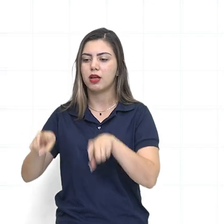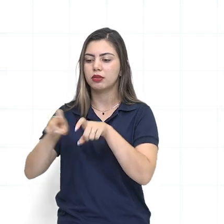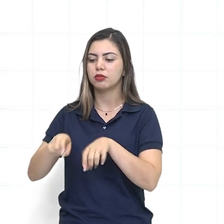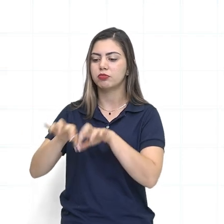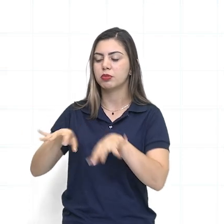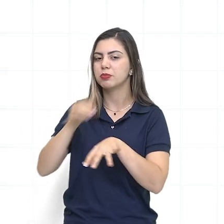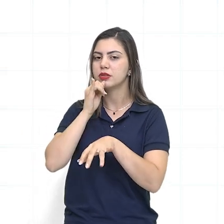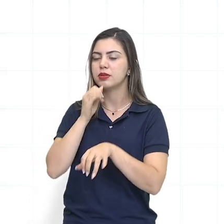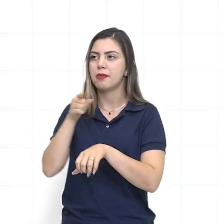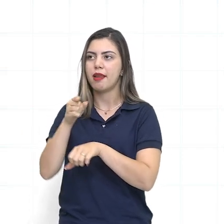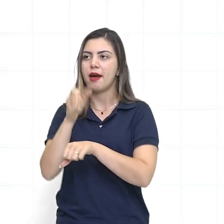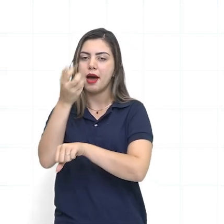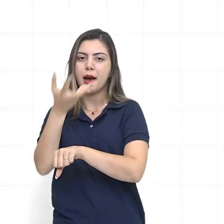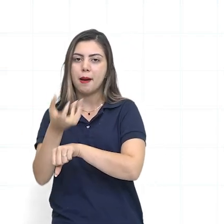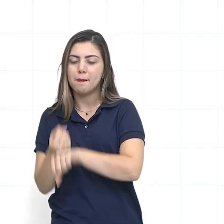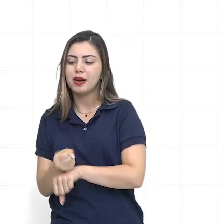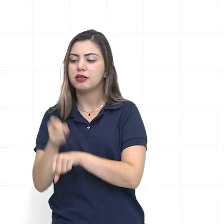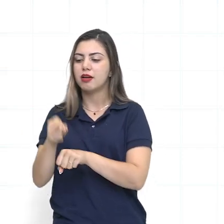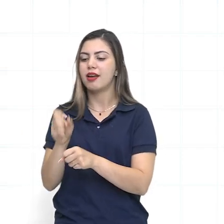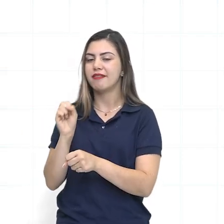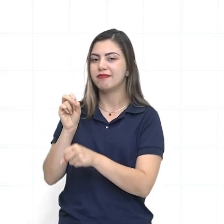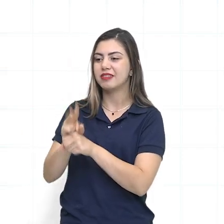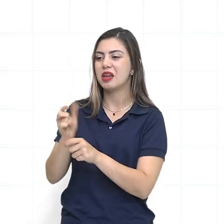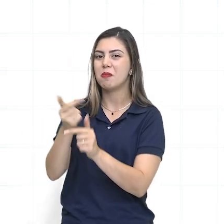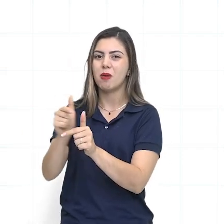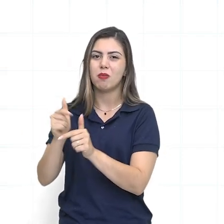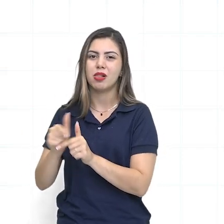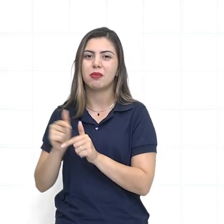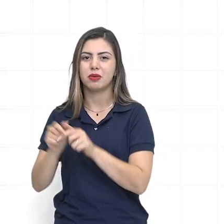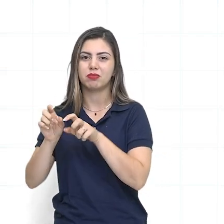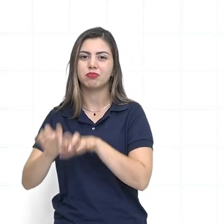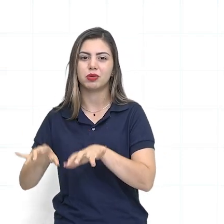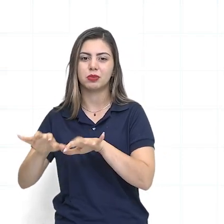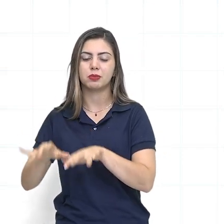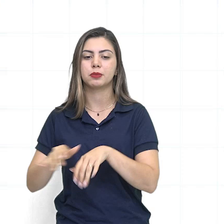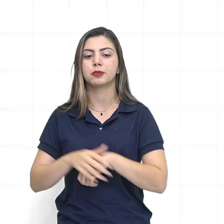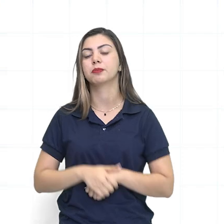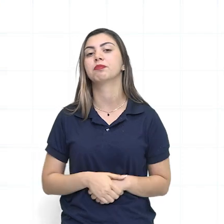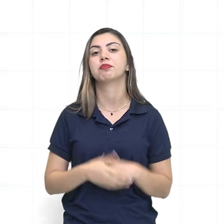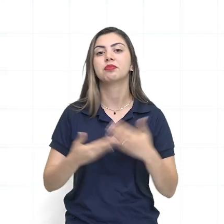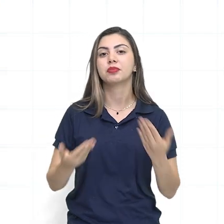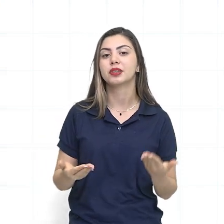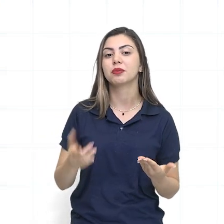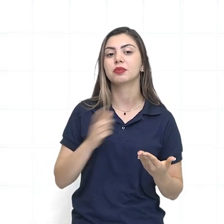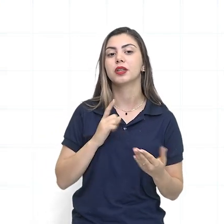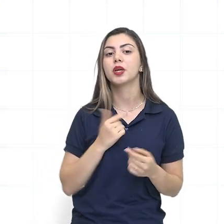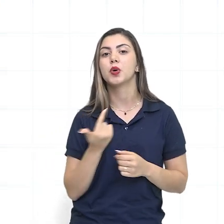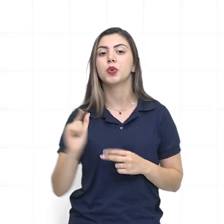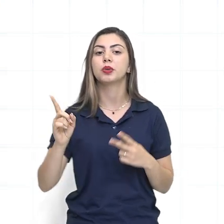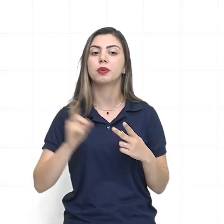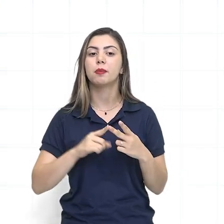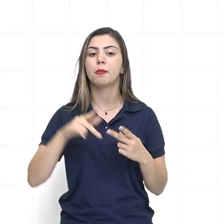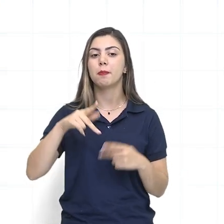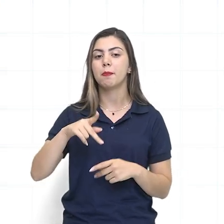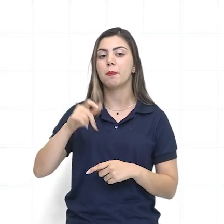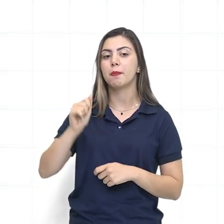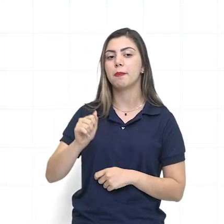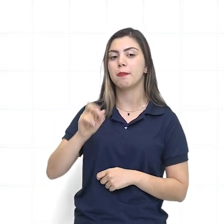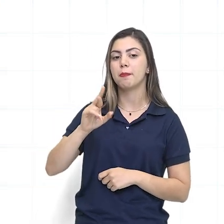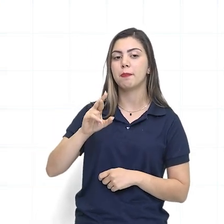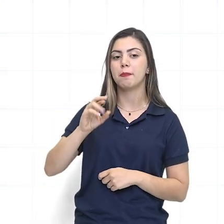vírus maléfico ataca o seu sistema. E aí nós temos a paródia, né, que também é um tipo